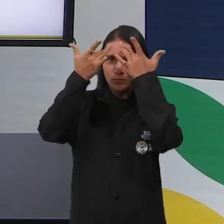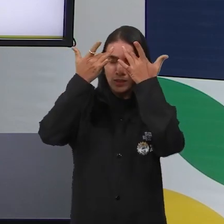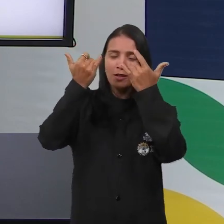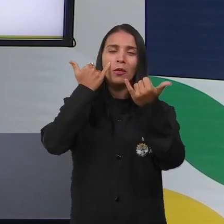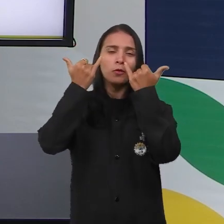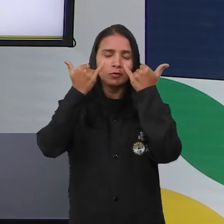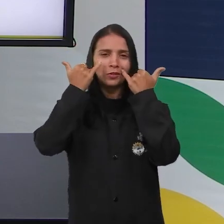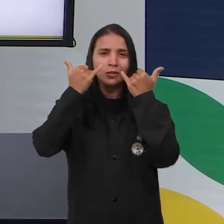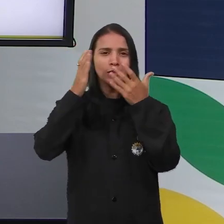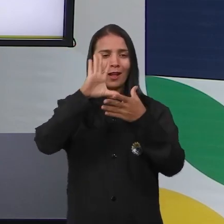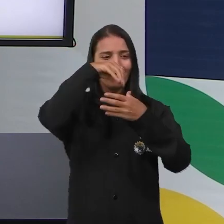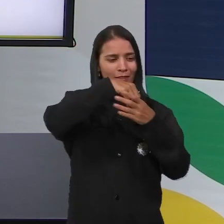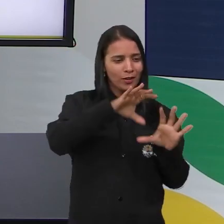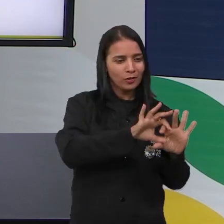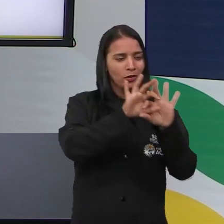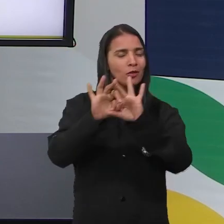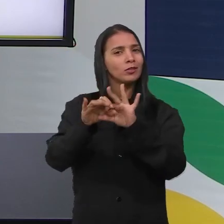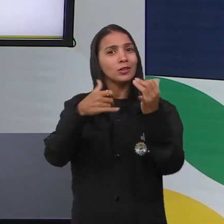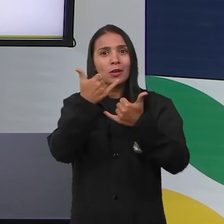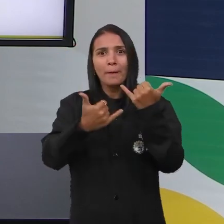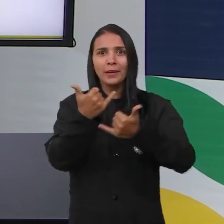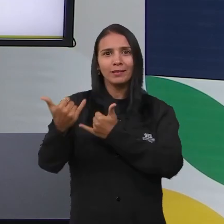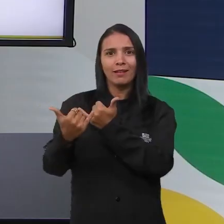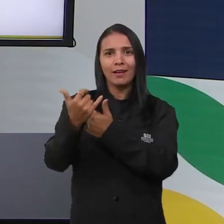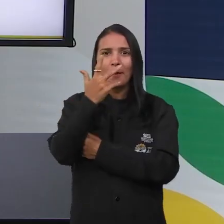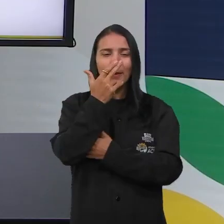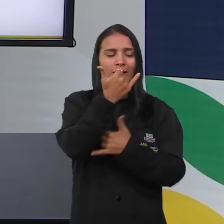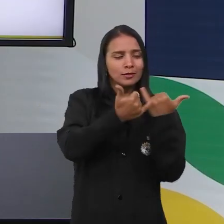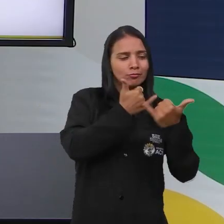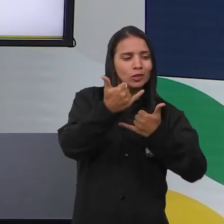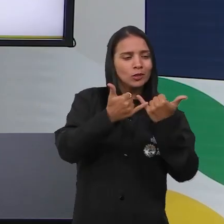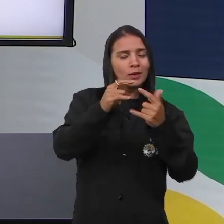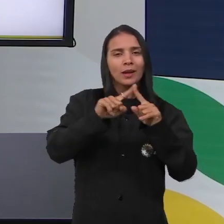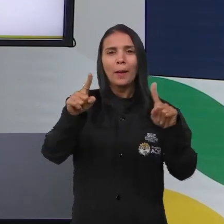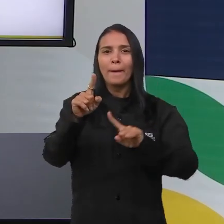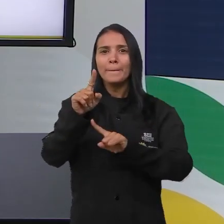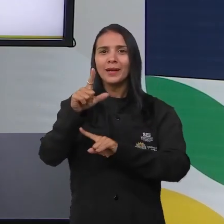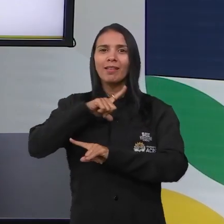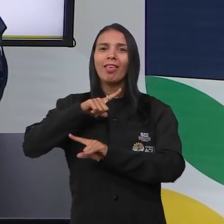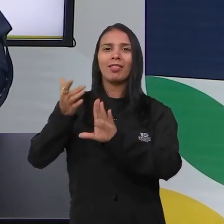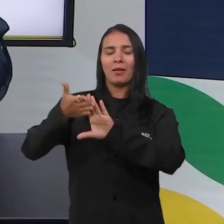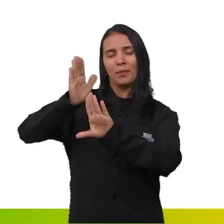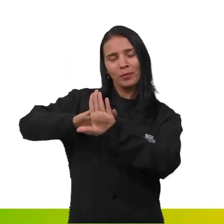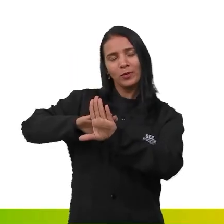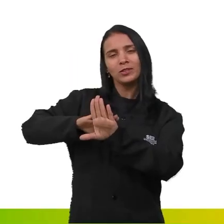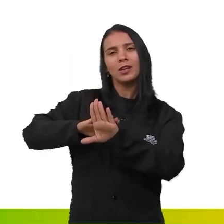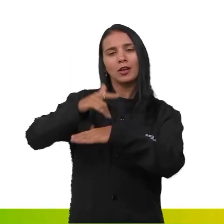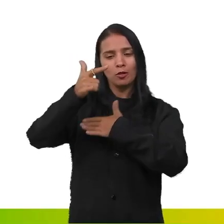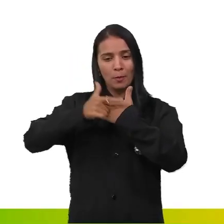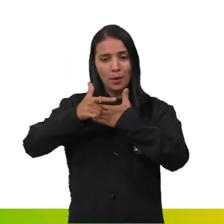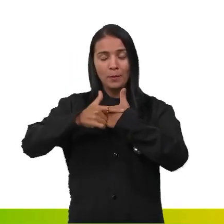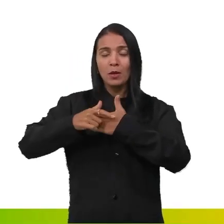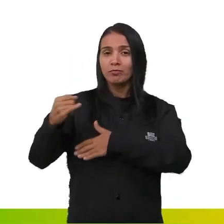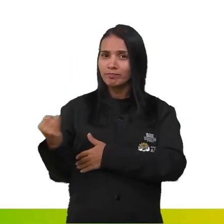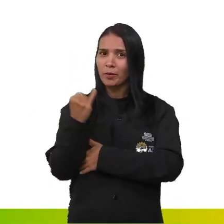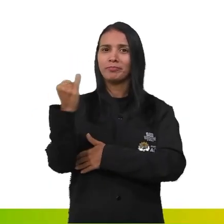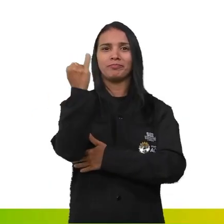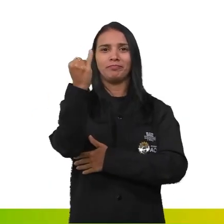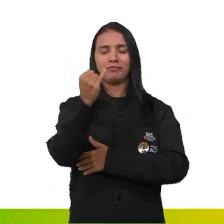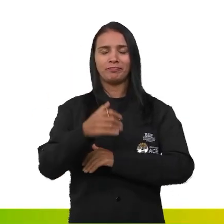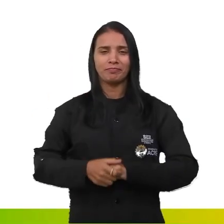informação, dentro de um contexto de brincar, de jogar. Ok? Então, esse seria o papel educativo da midiática.